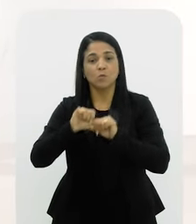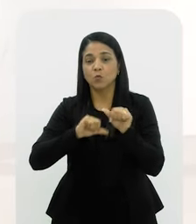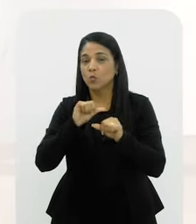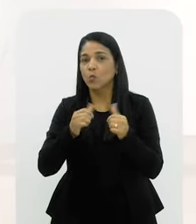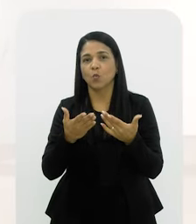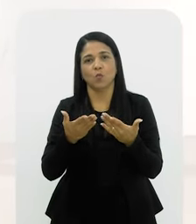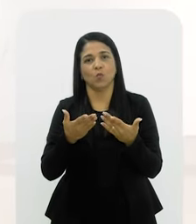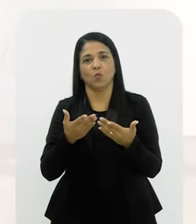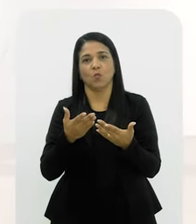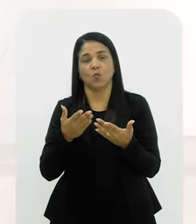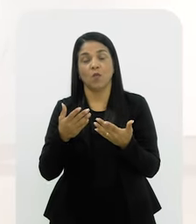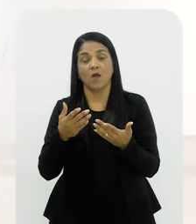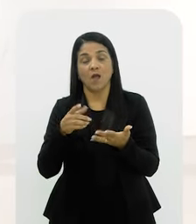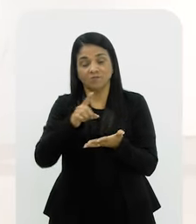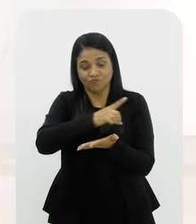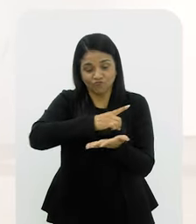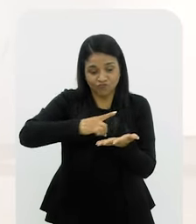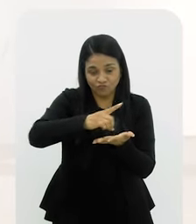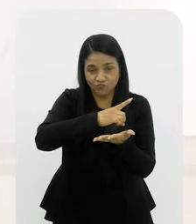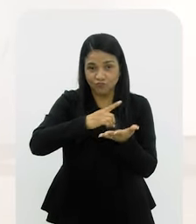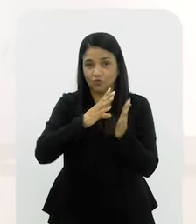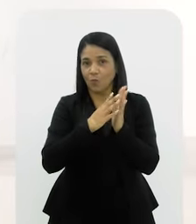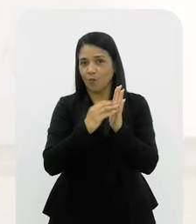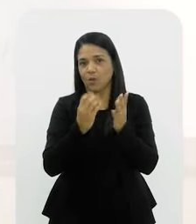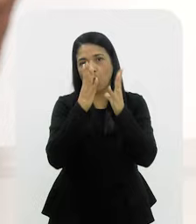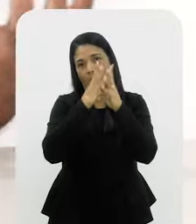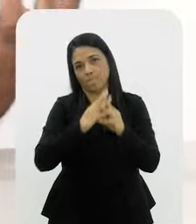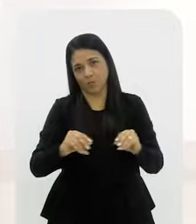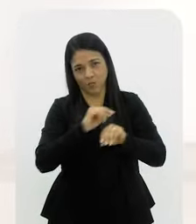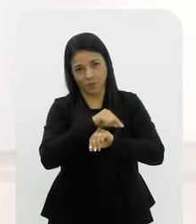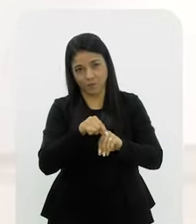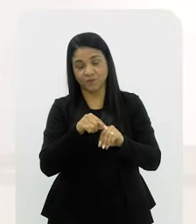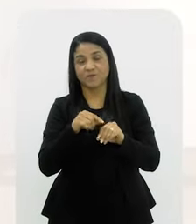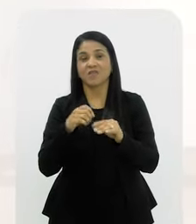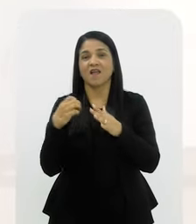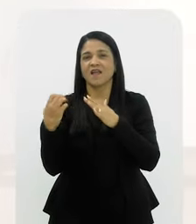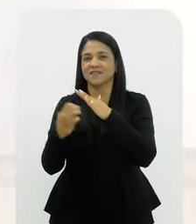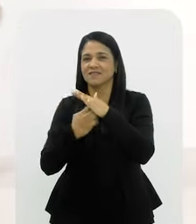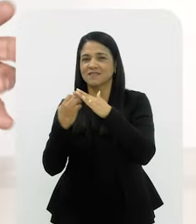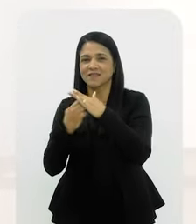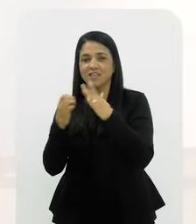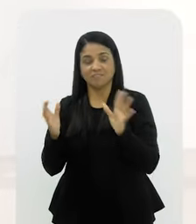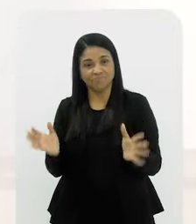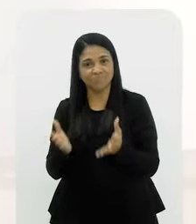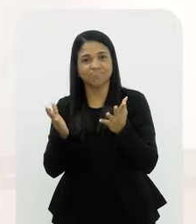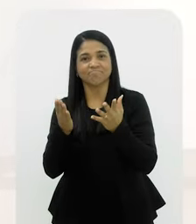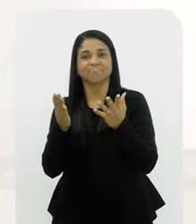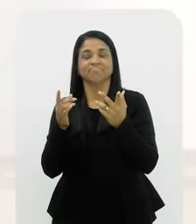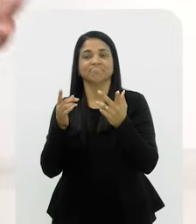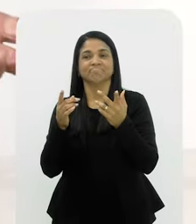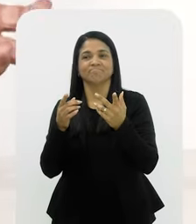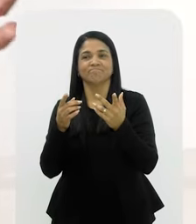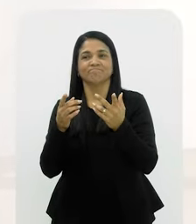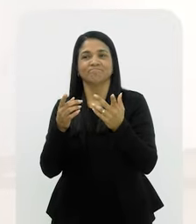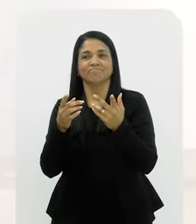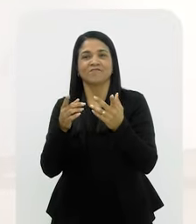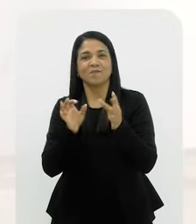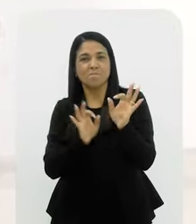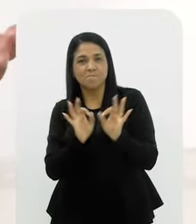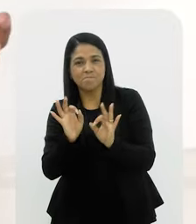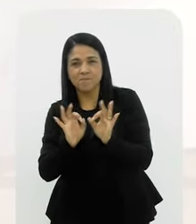Sim. Acabou. Muita coisa. A indústria do disco, o modelo antigo acabou. As grandes multinacionais faziam